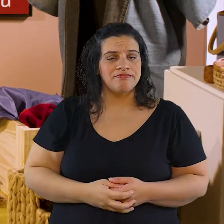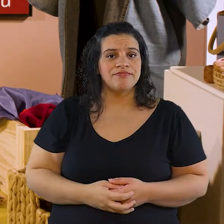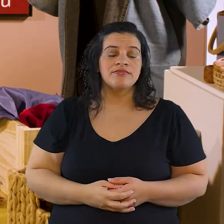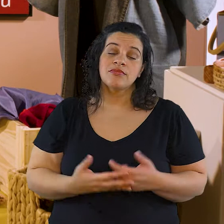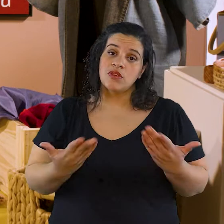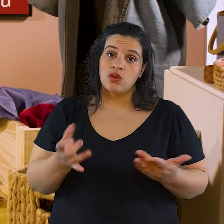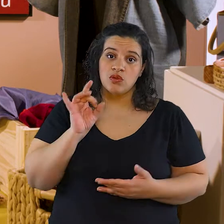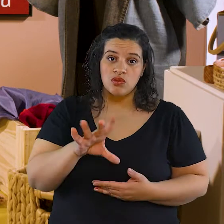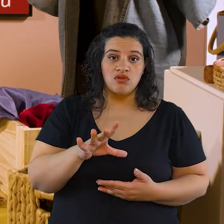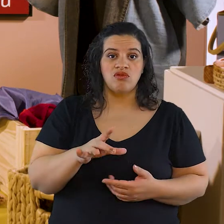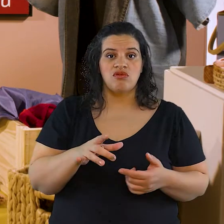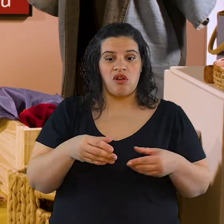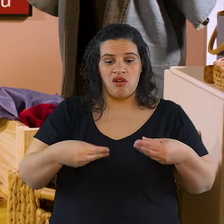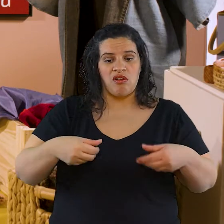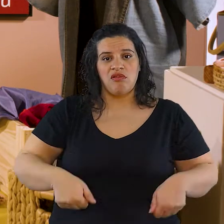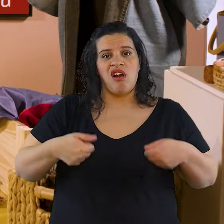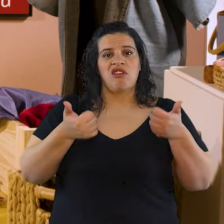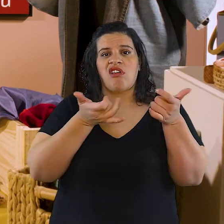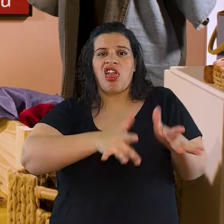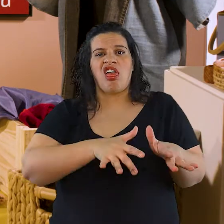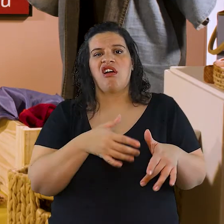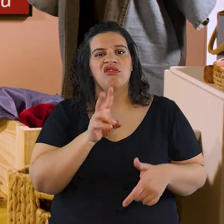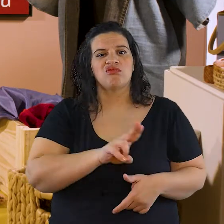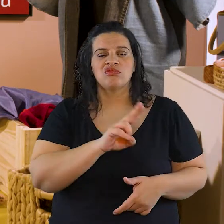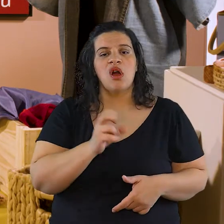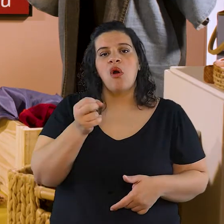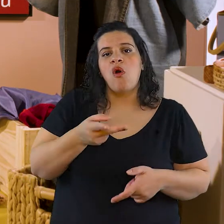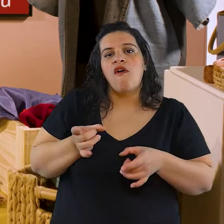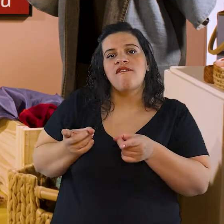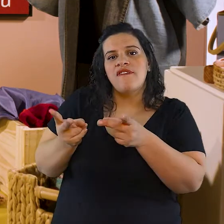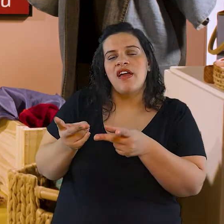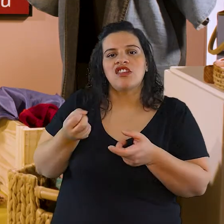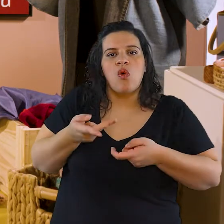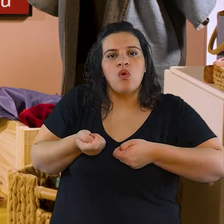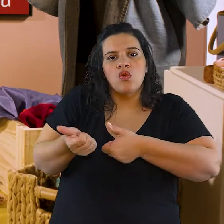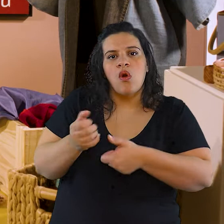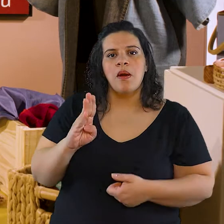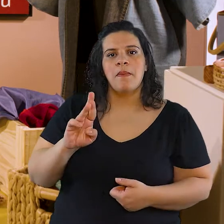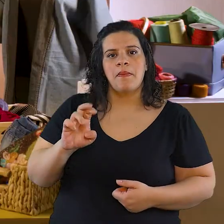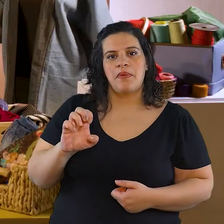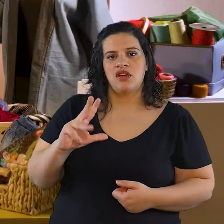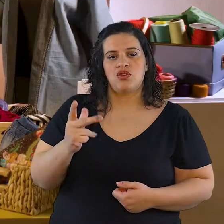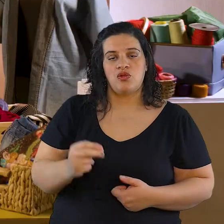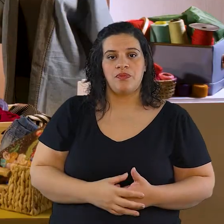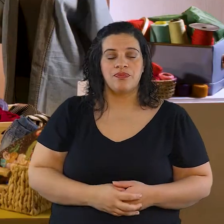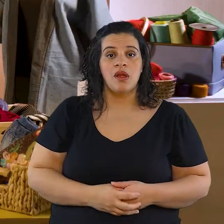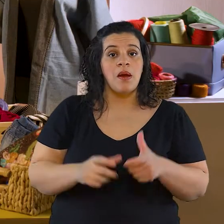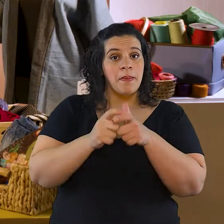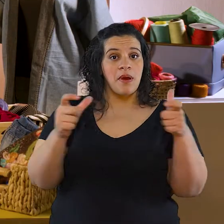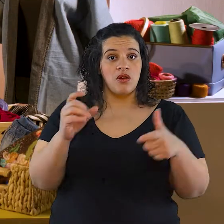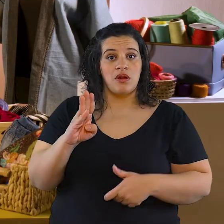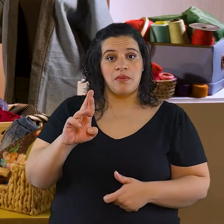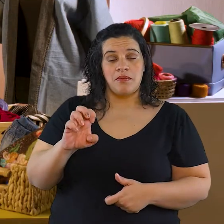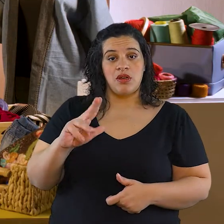Então a gente não pode simplesmente deixar essa calça ou, eu vou vender para um brechó, vou doar para um brechó. Na maioria dos brechós,